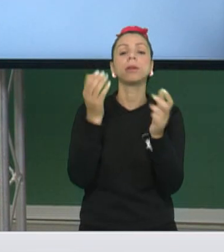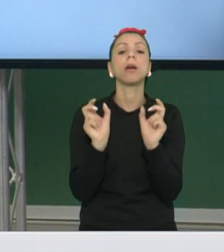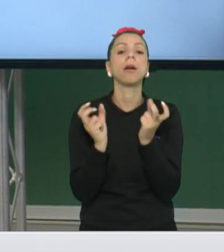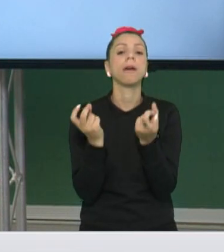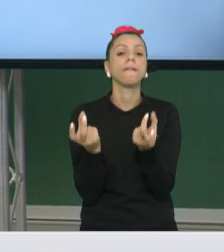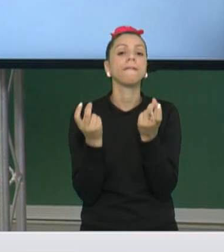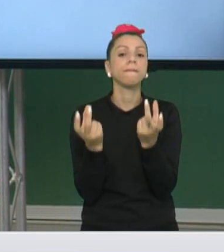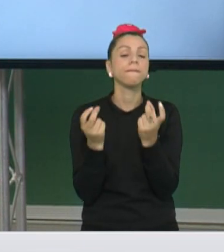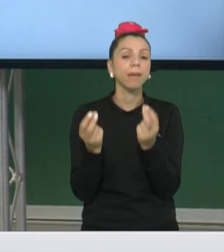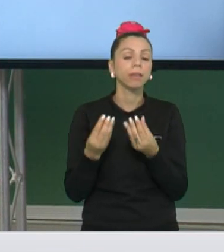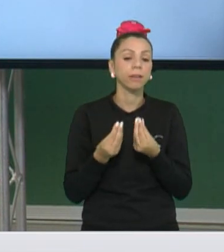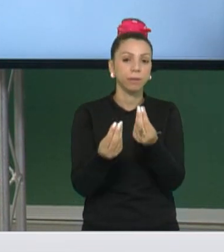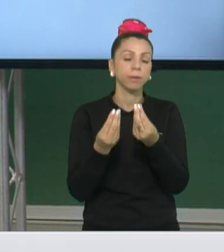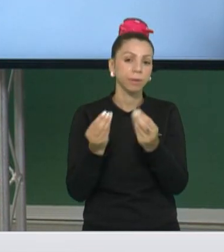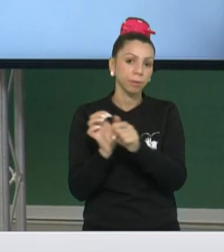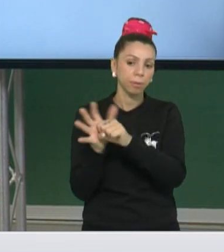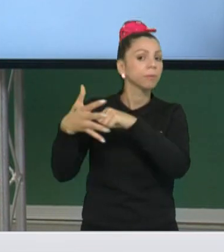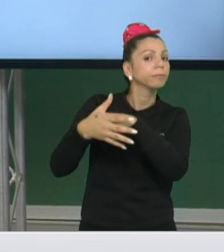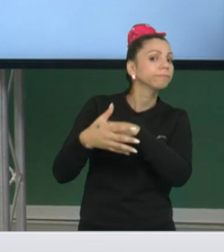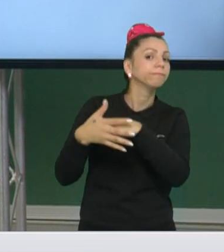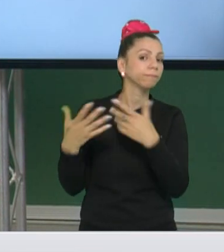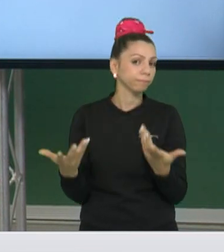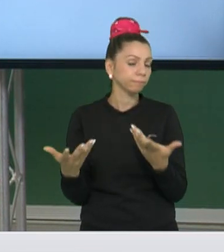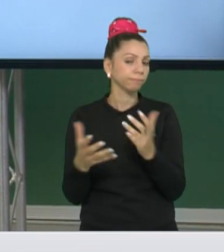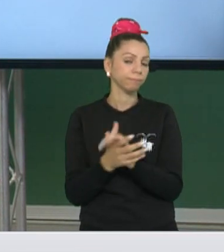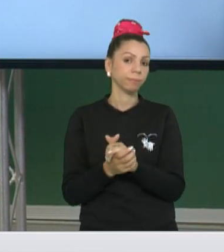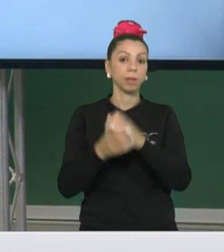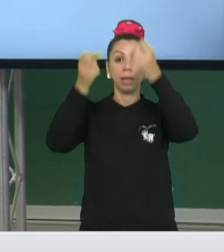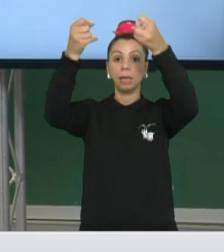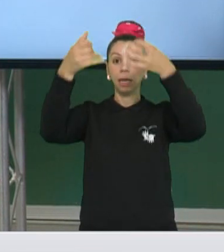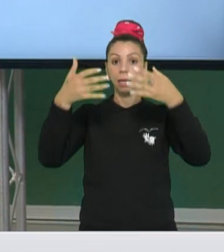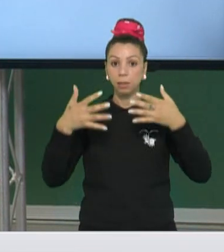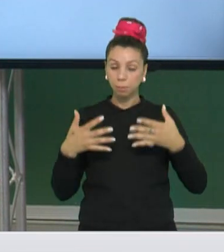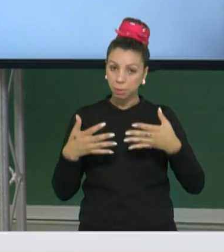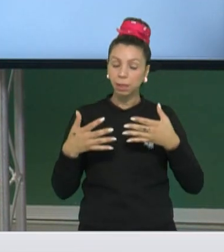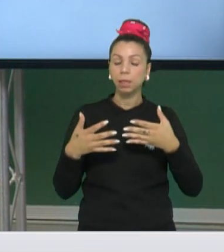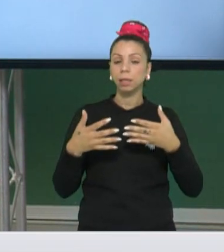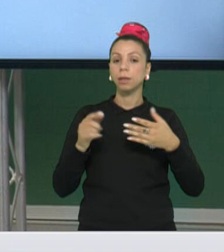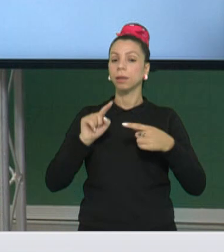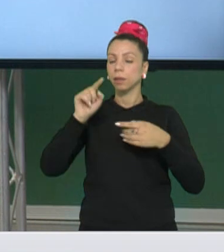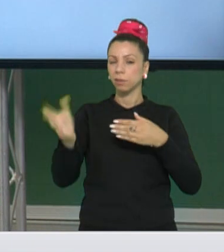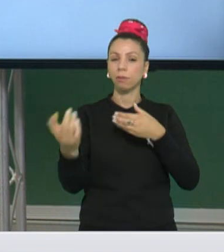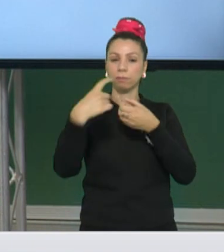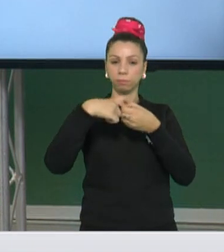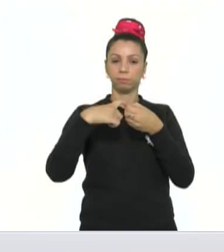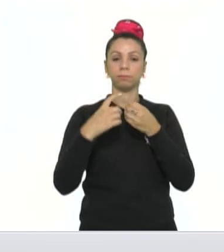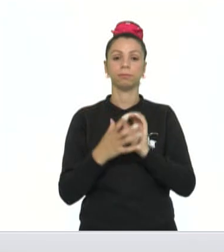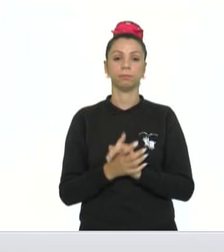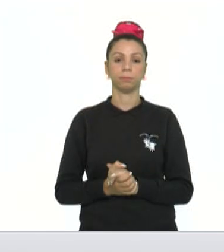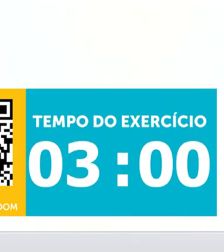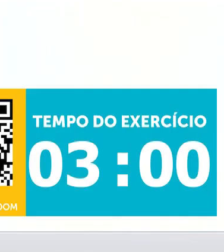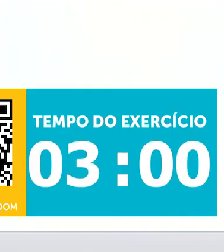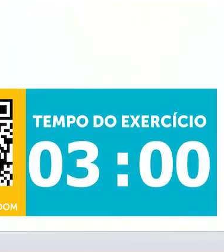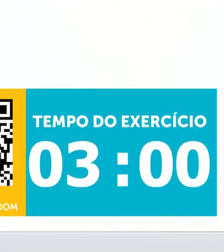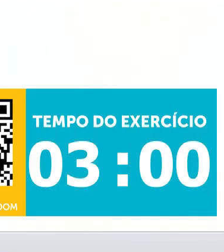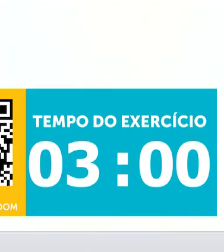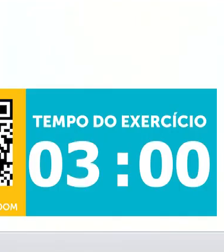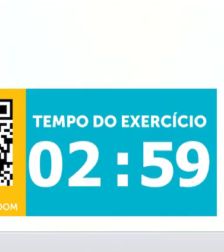comida com a pandemia do novo coronavírus? Explique, te espero e já volto.